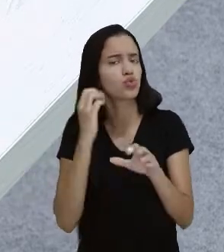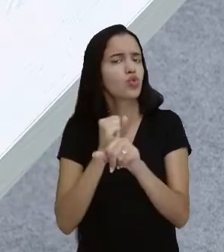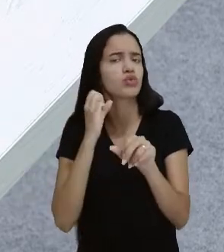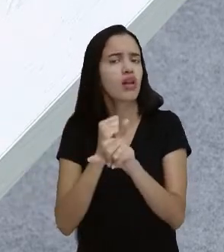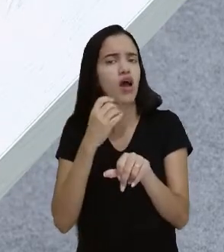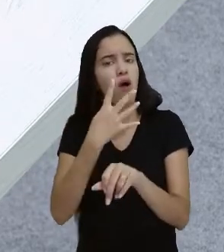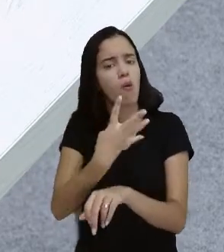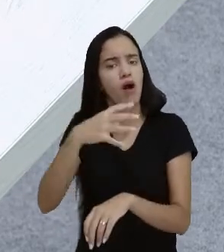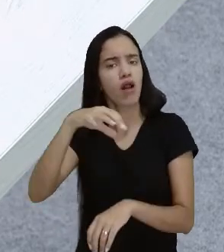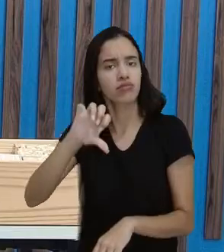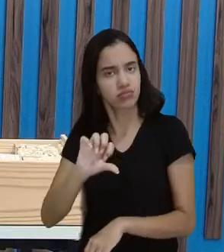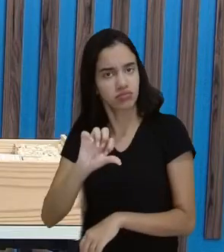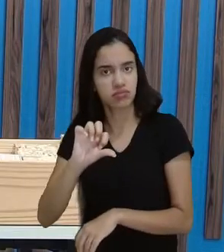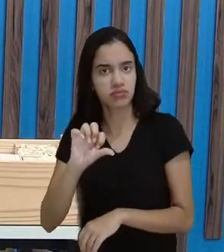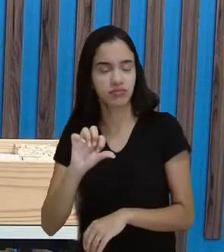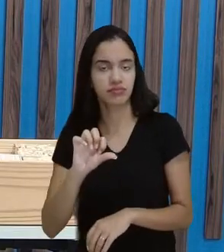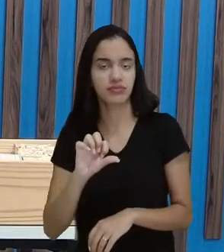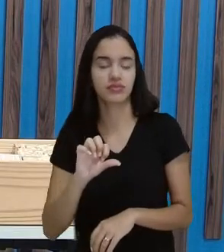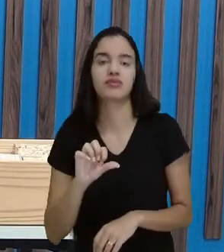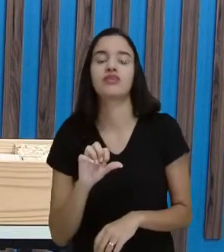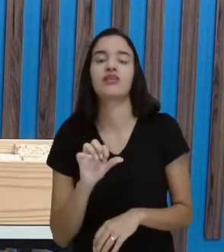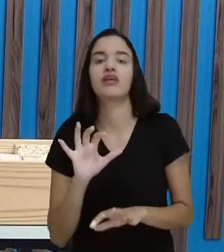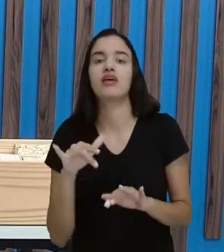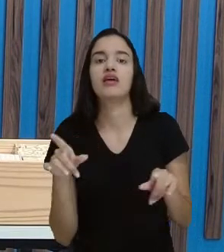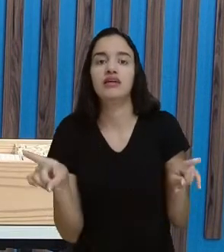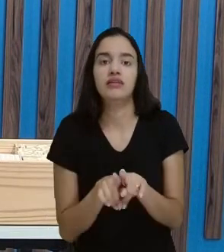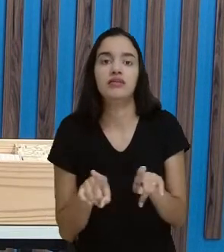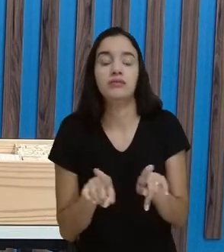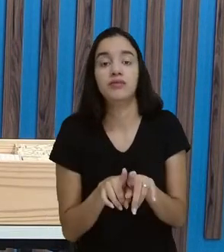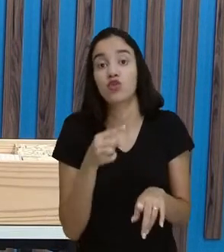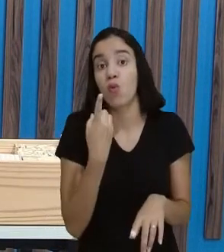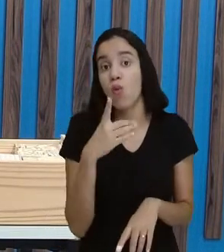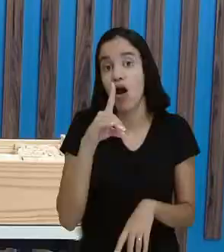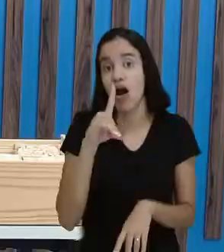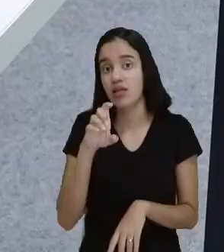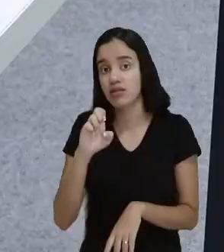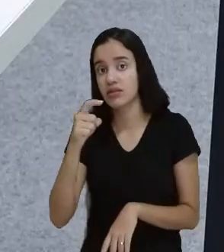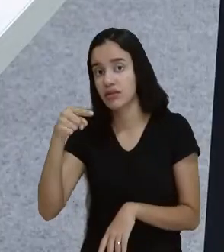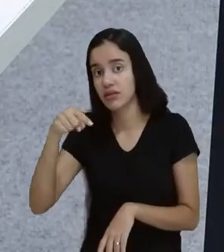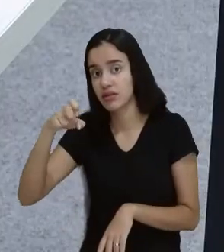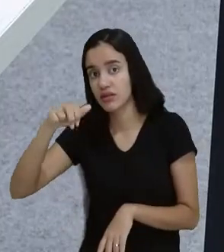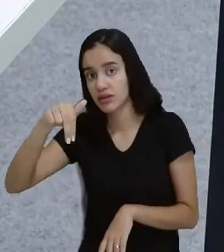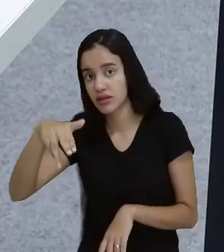aqui 49. E tirou uma dezena,